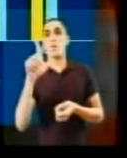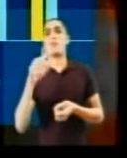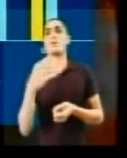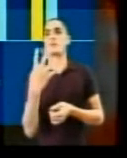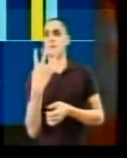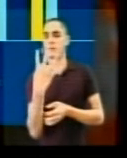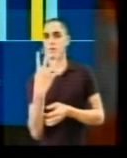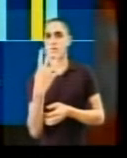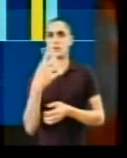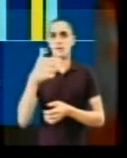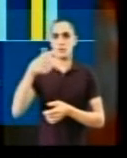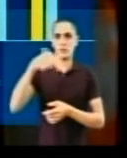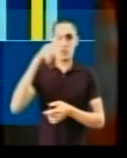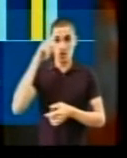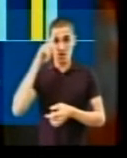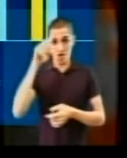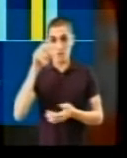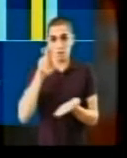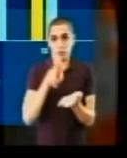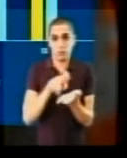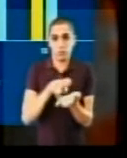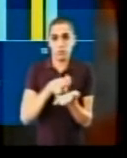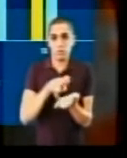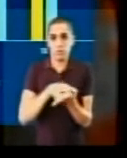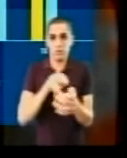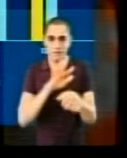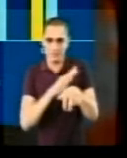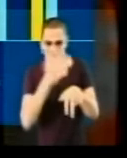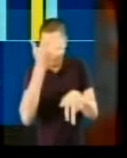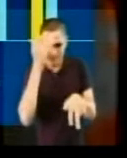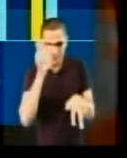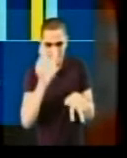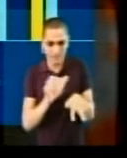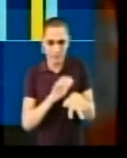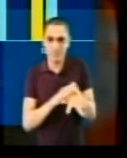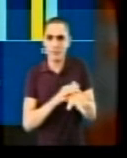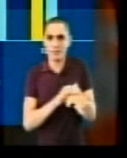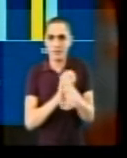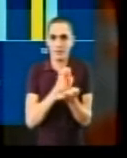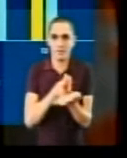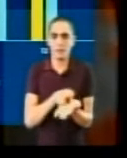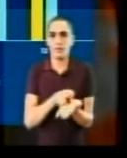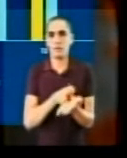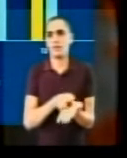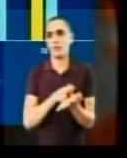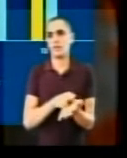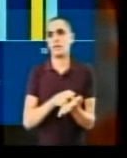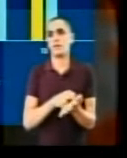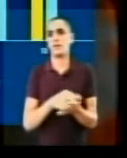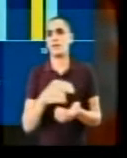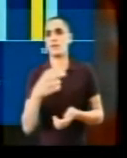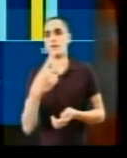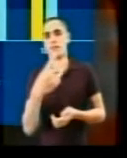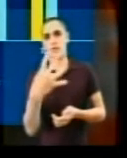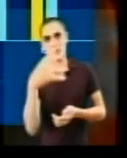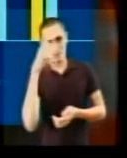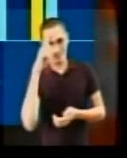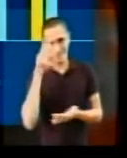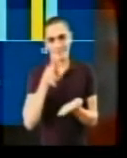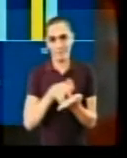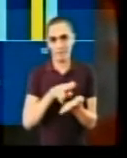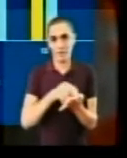47 dias internados. O outro, 24 dias internados. O outro, 32